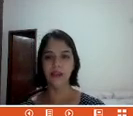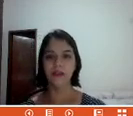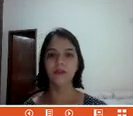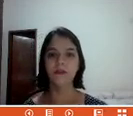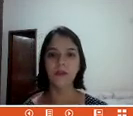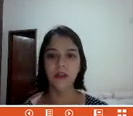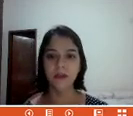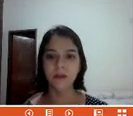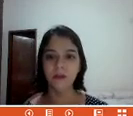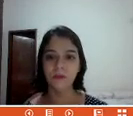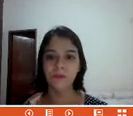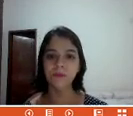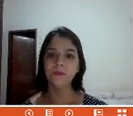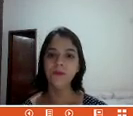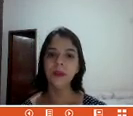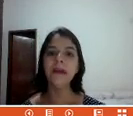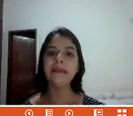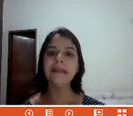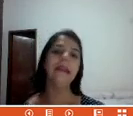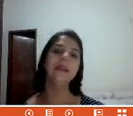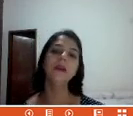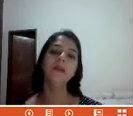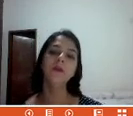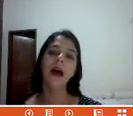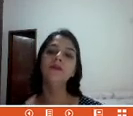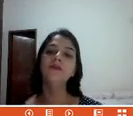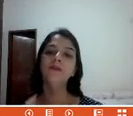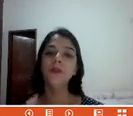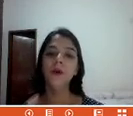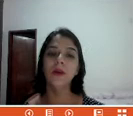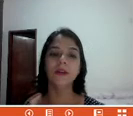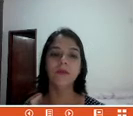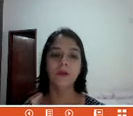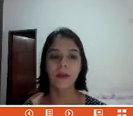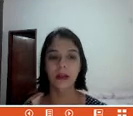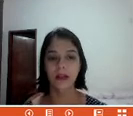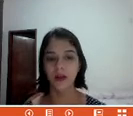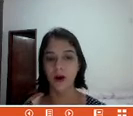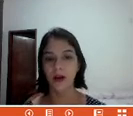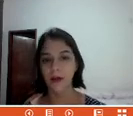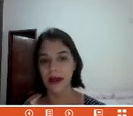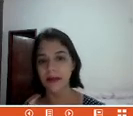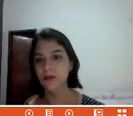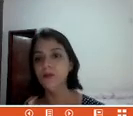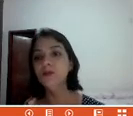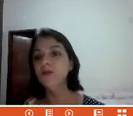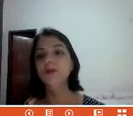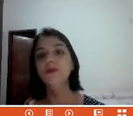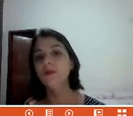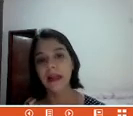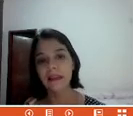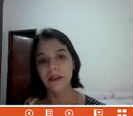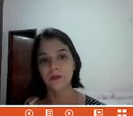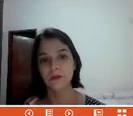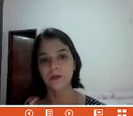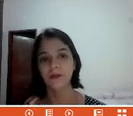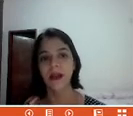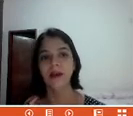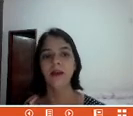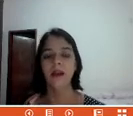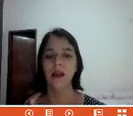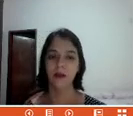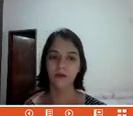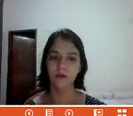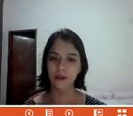mais adiante sobre isso. Mas até então Eduardo fundou a nossa primeira escola para surdos mudos no Brasil,